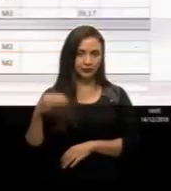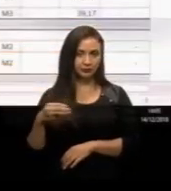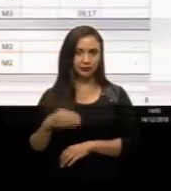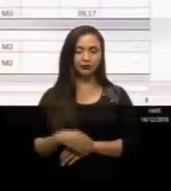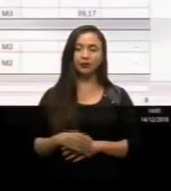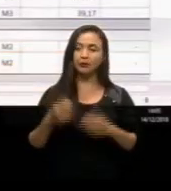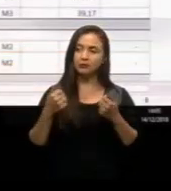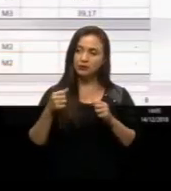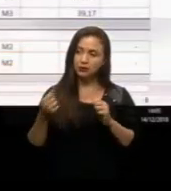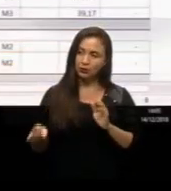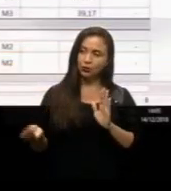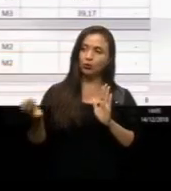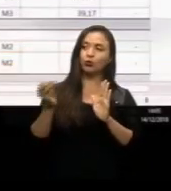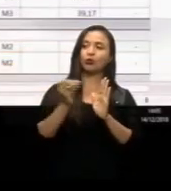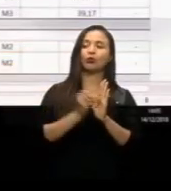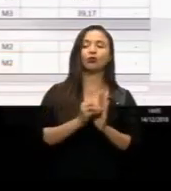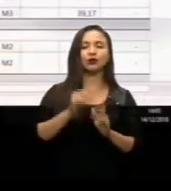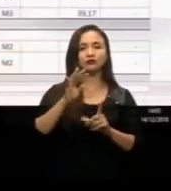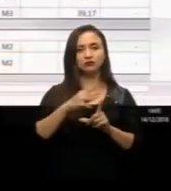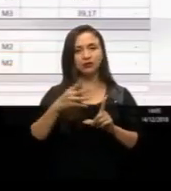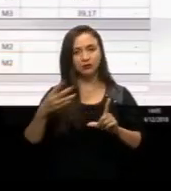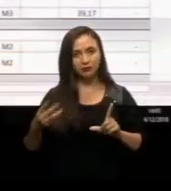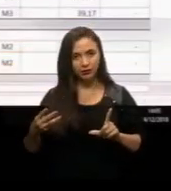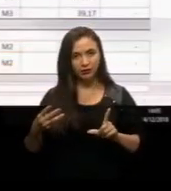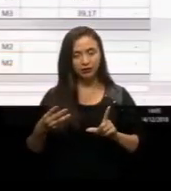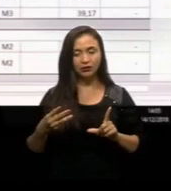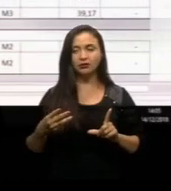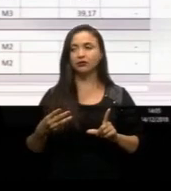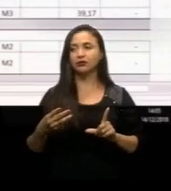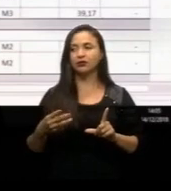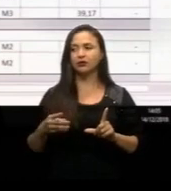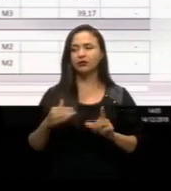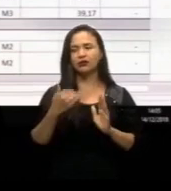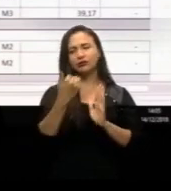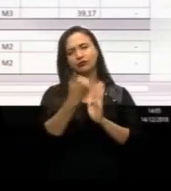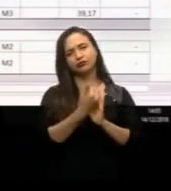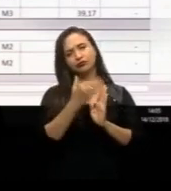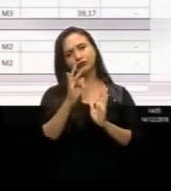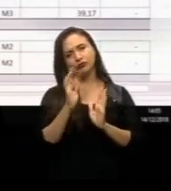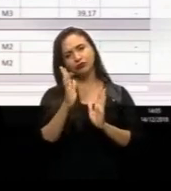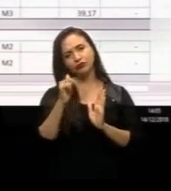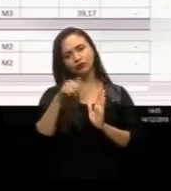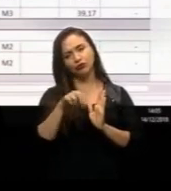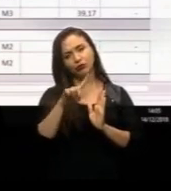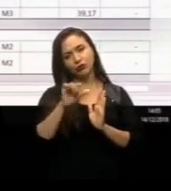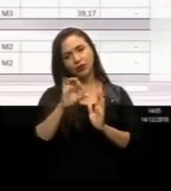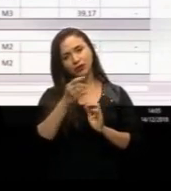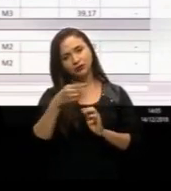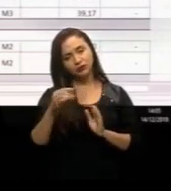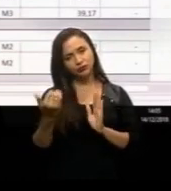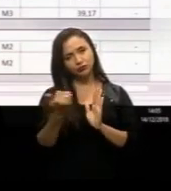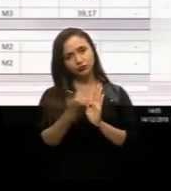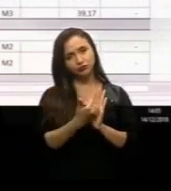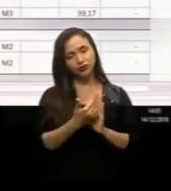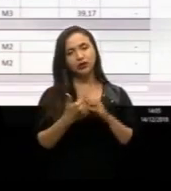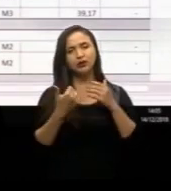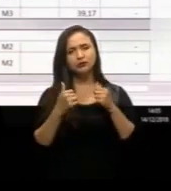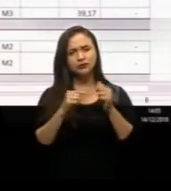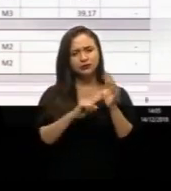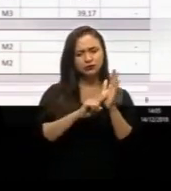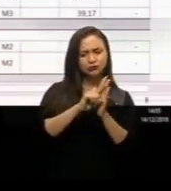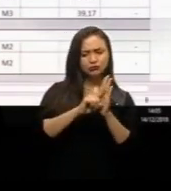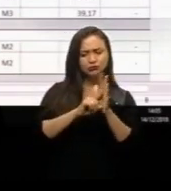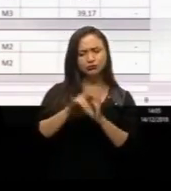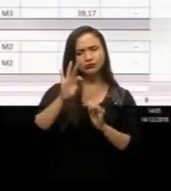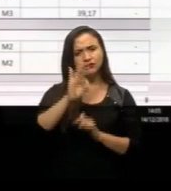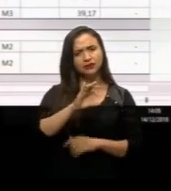ter que acrescentar aqui na fundação, depois, um armador. Então, a gente tem que ver, tem que consultar na